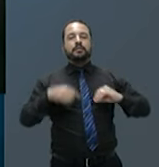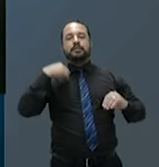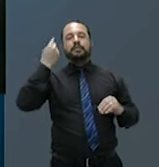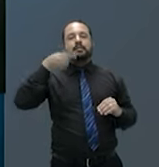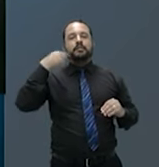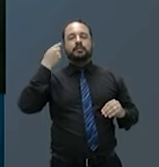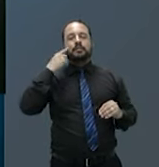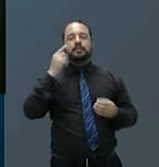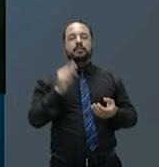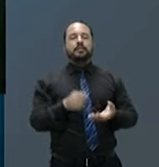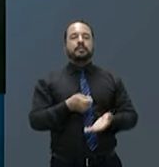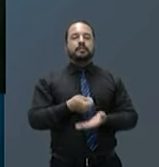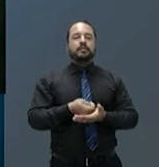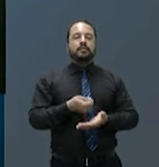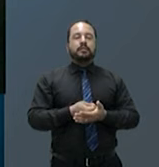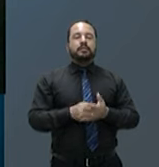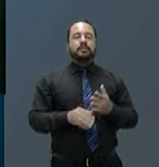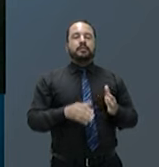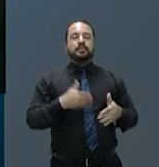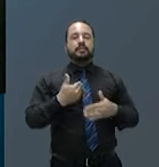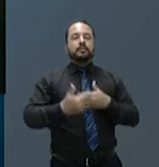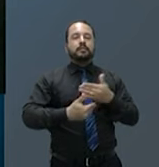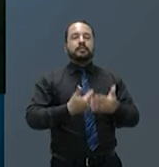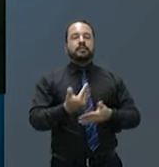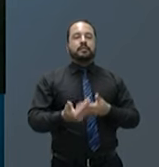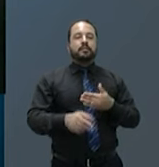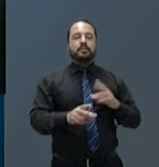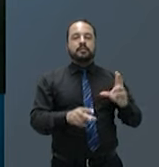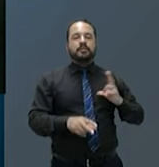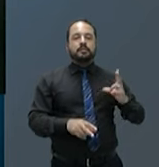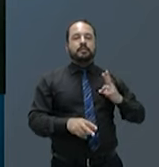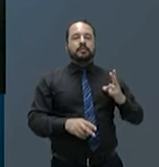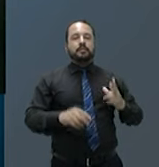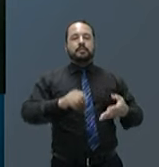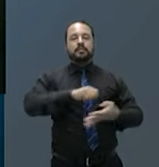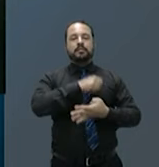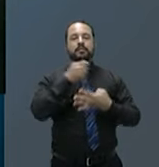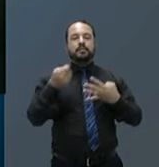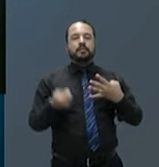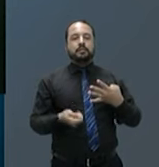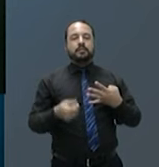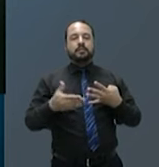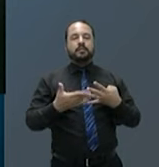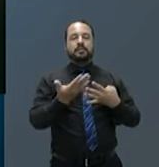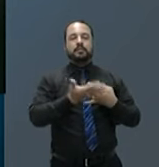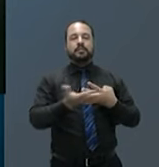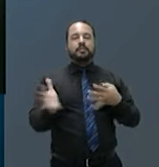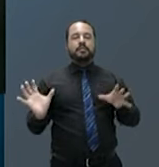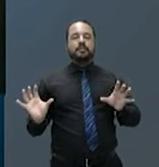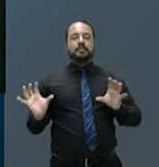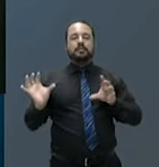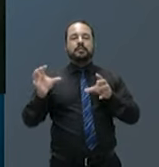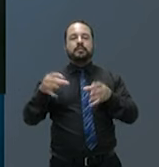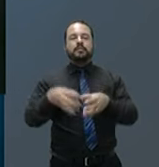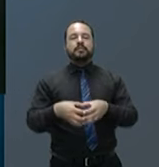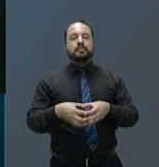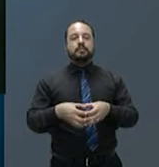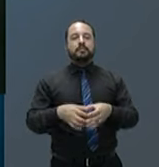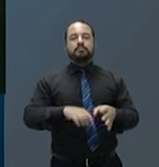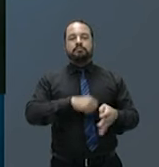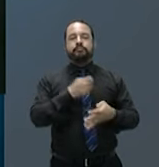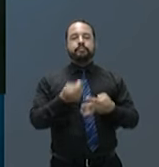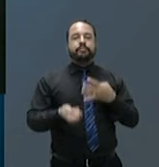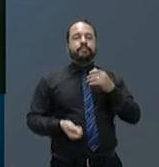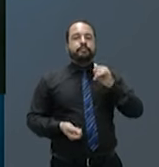nos procedimentos individuais de cumprimento de sentença decorrente de ação coletiva, ainda que não impugnados e